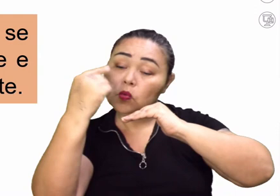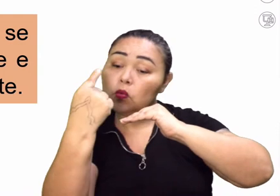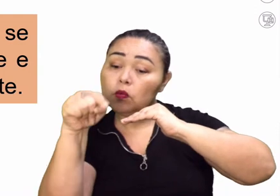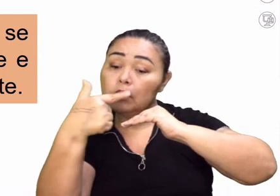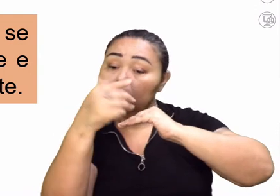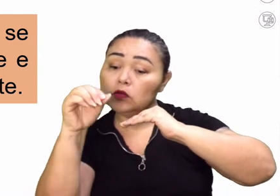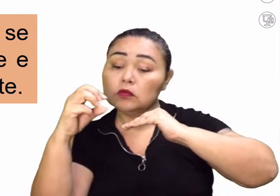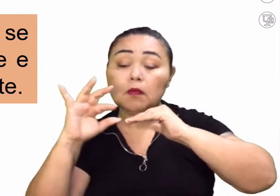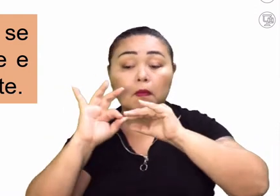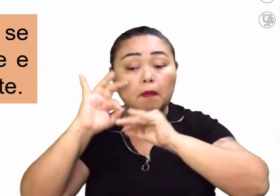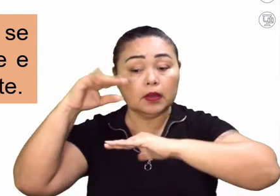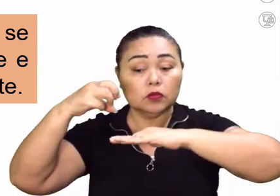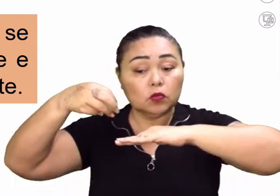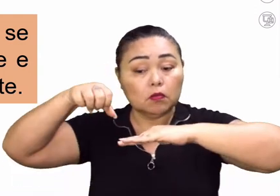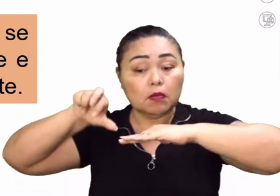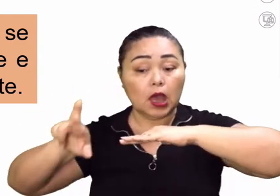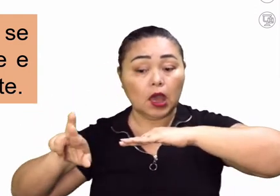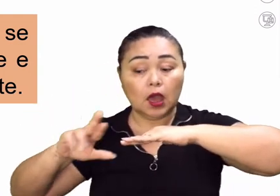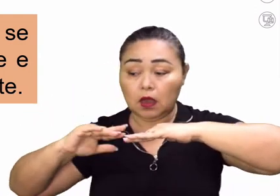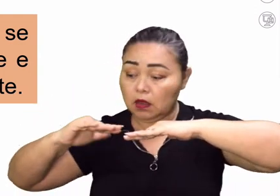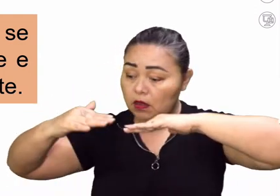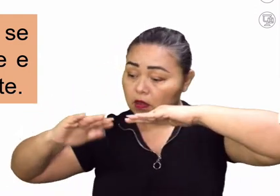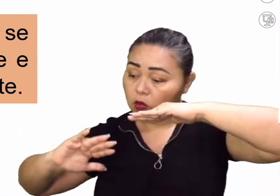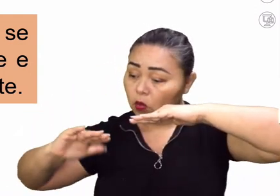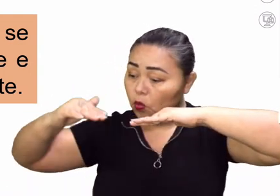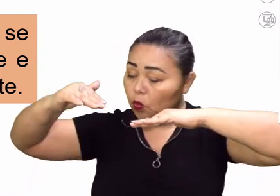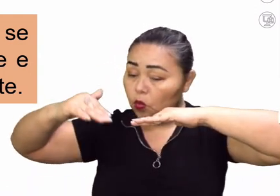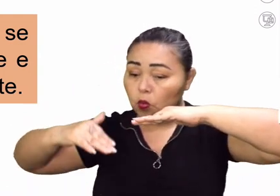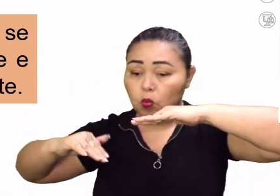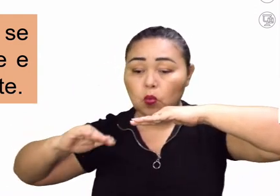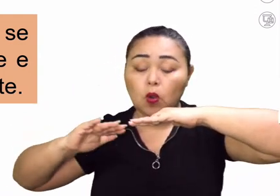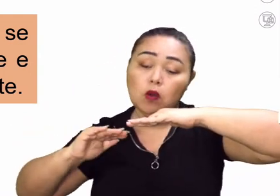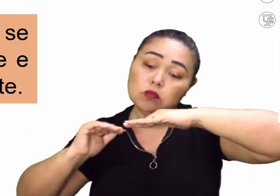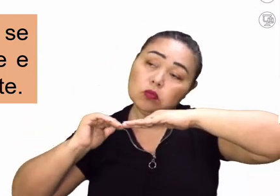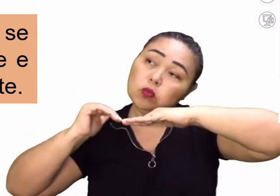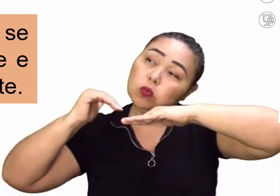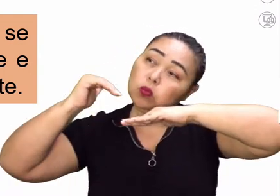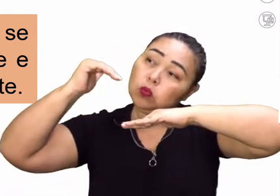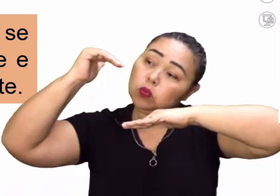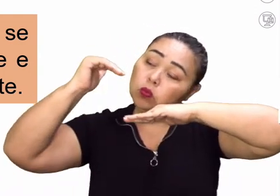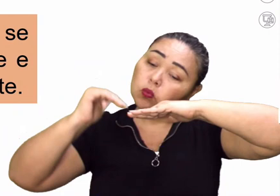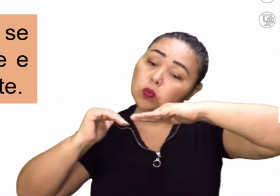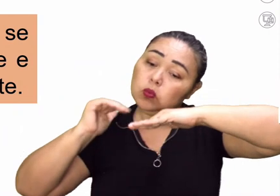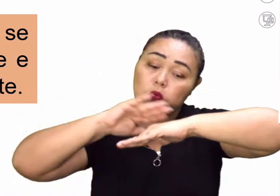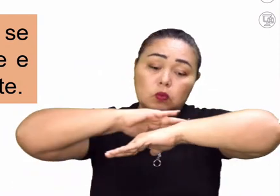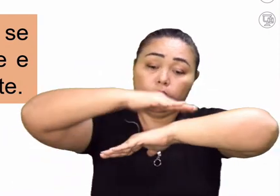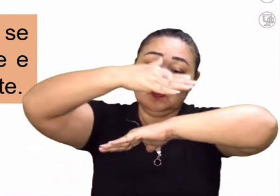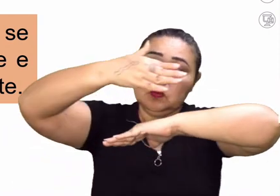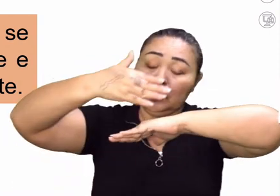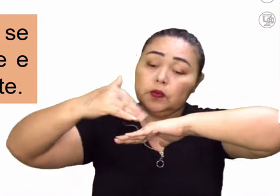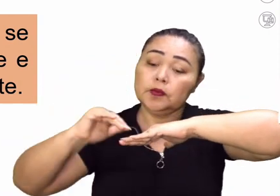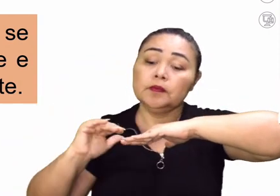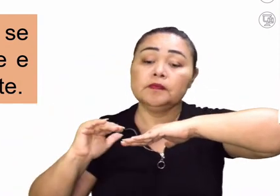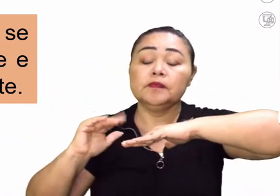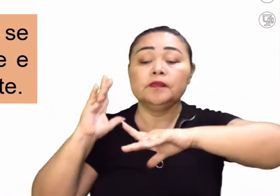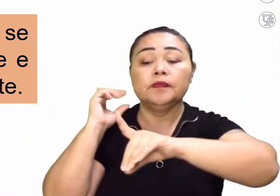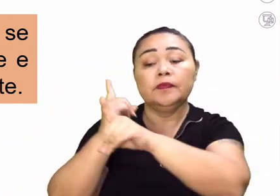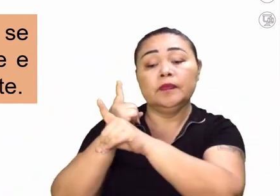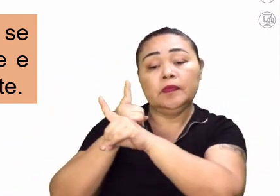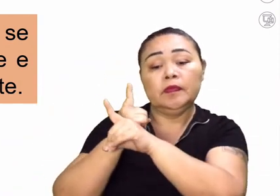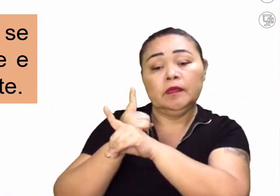1.200 metros então quando a gente fala das maiores elevações do relevo brasileiro a gente vai encontrar